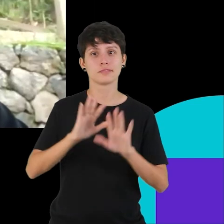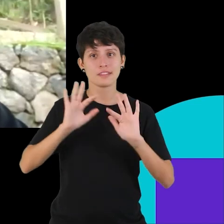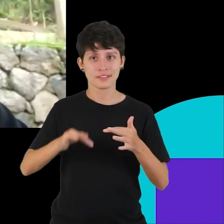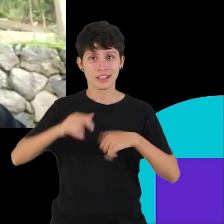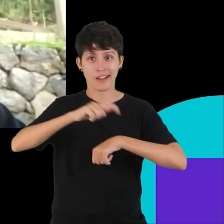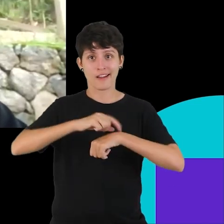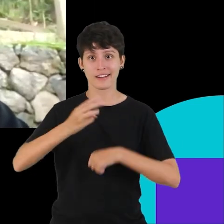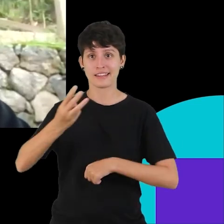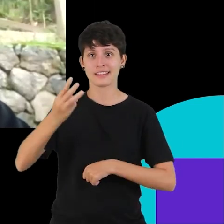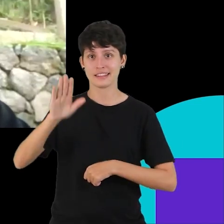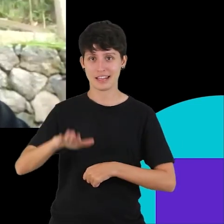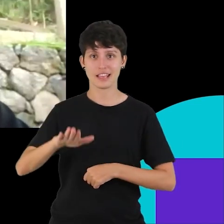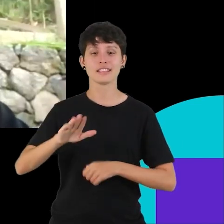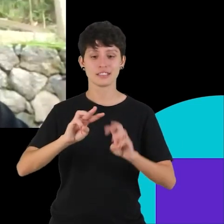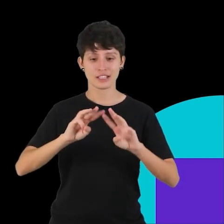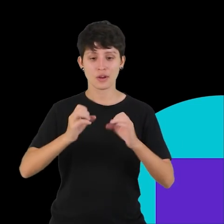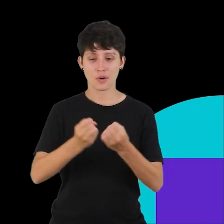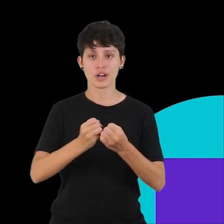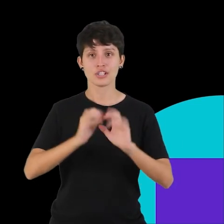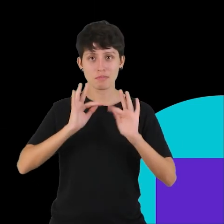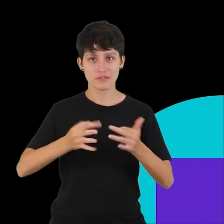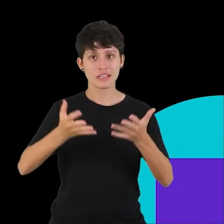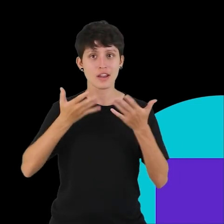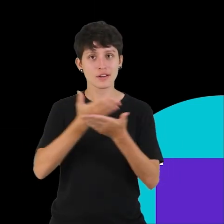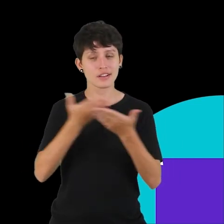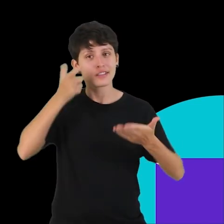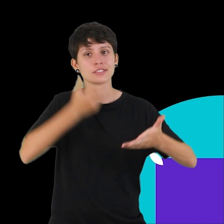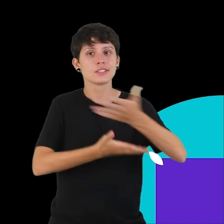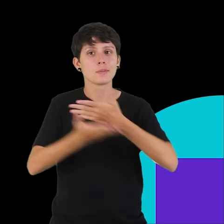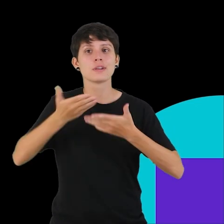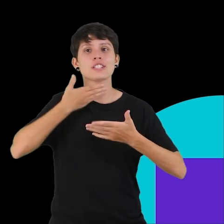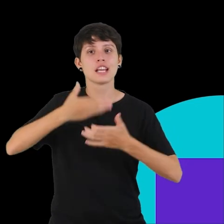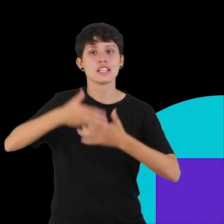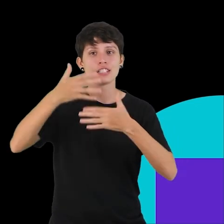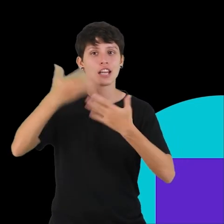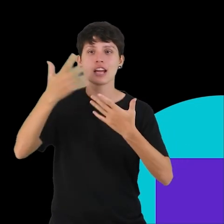voltar a compartilhar com vocês, porque já que vocês perguntaram de ferramentas,